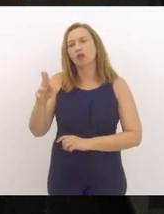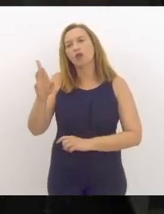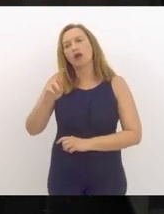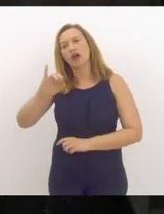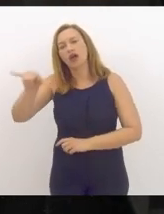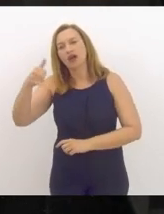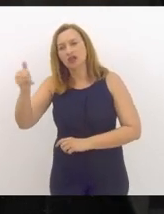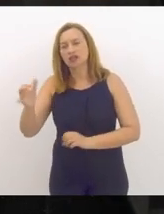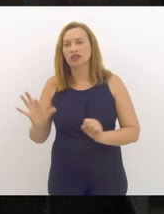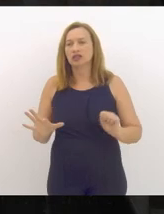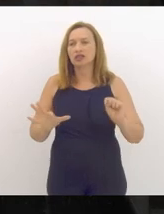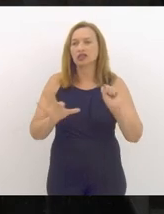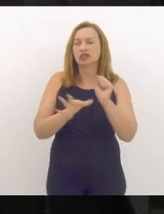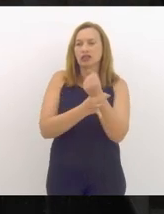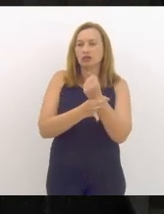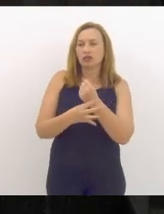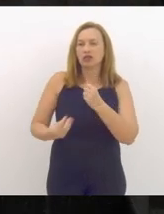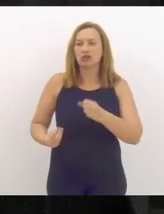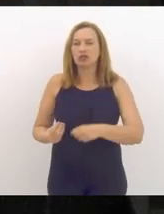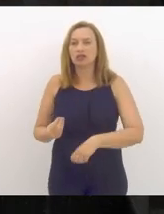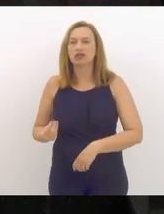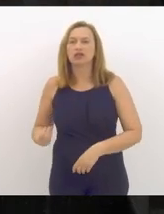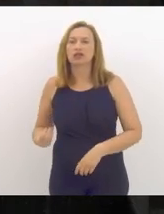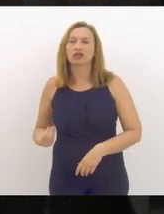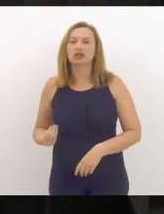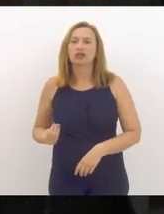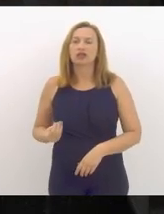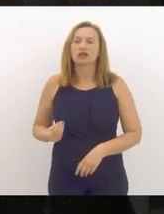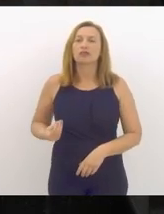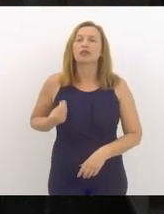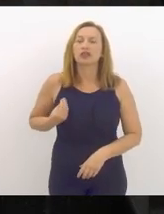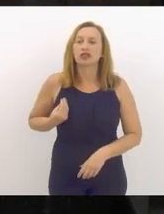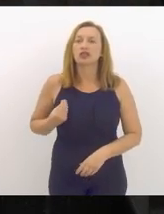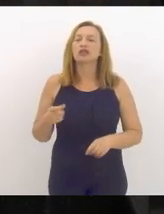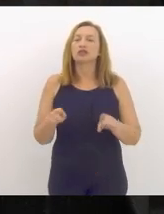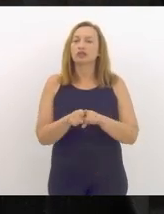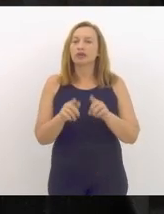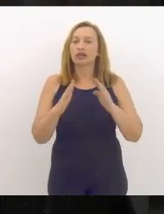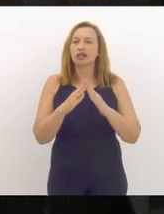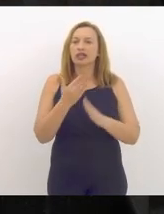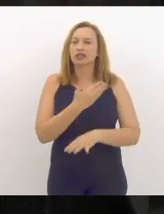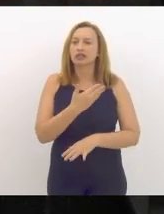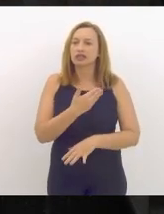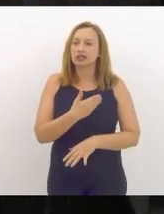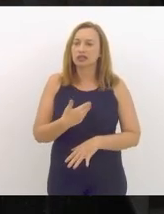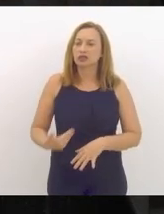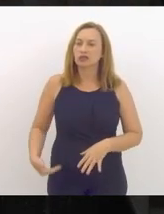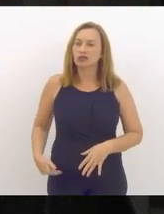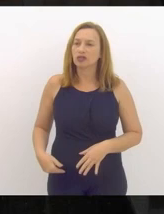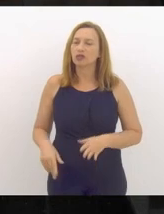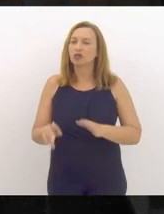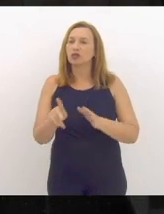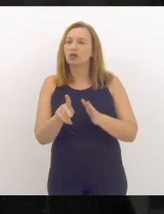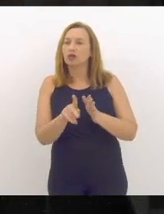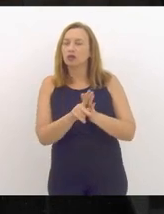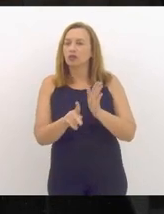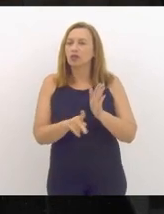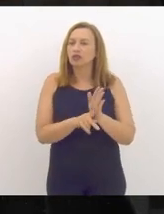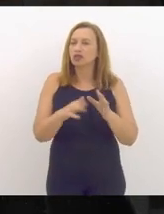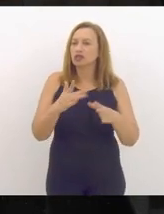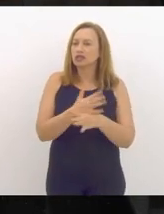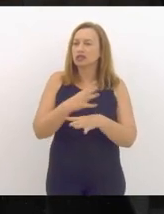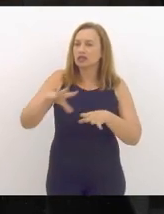Operação Segurança Presente, ainda da Casa Civil, o projeto Observatório